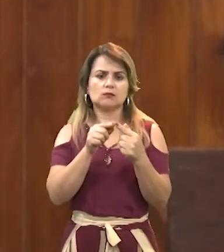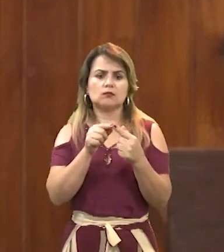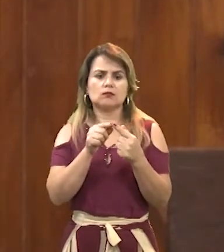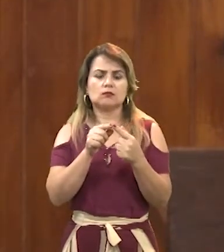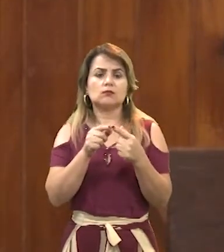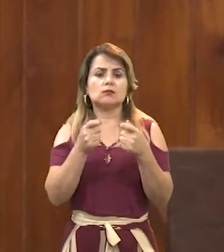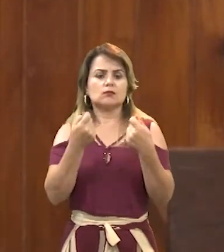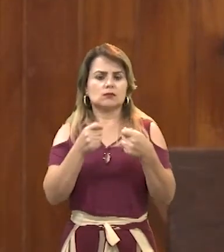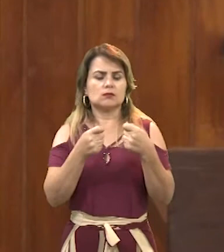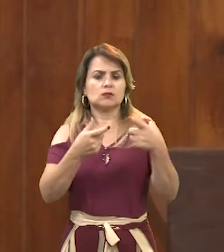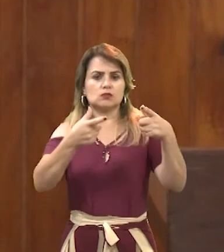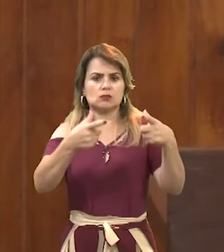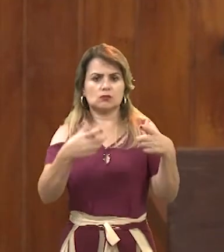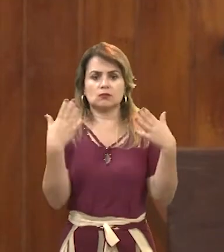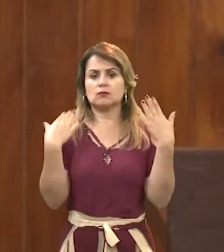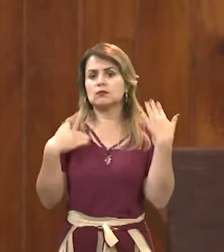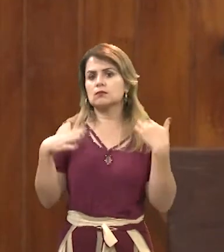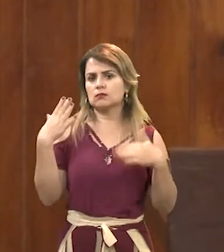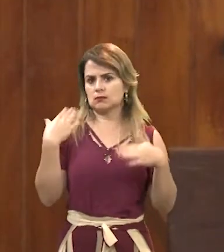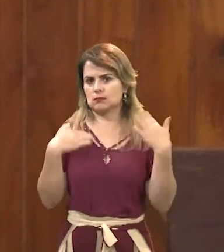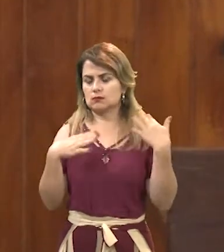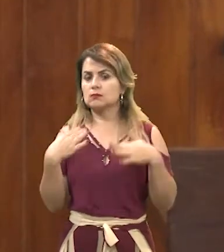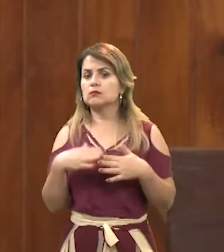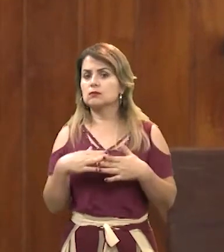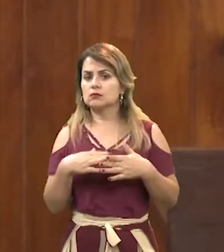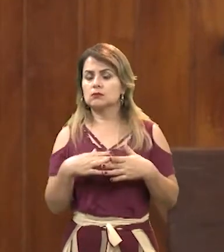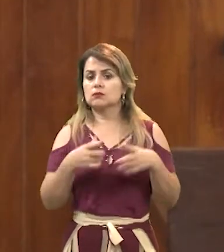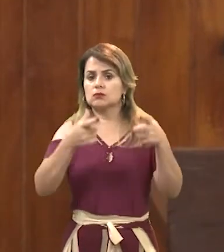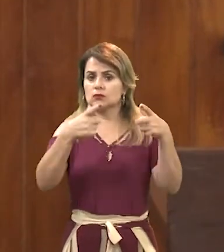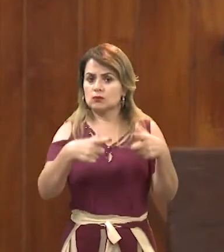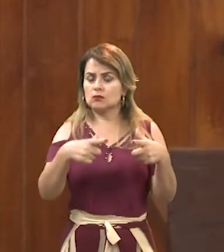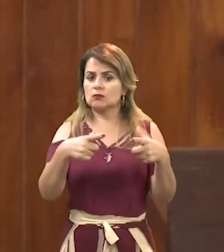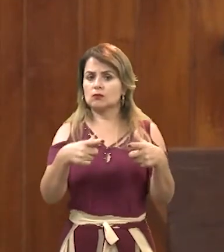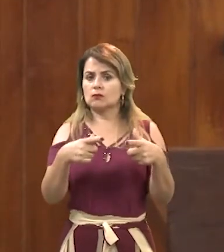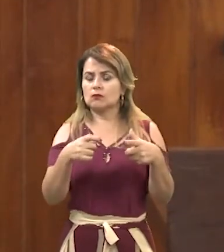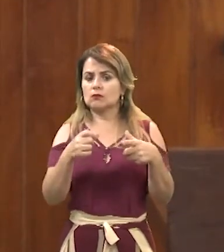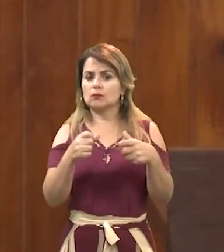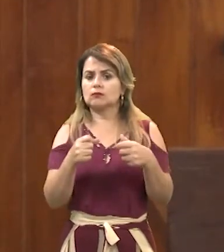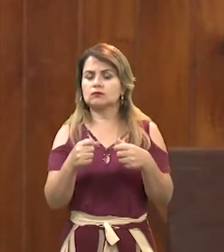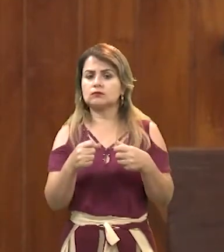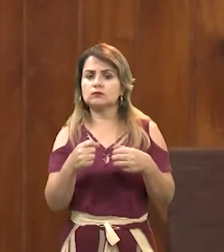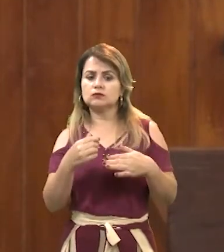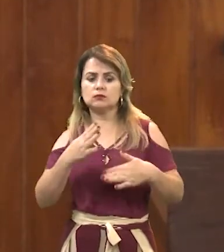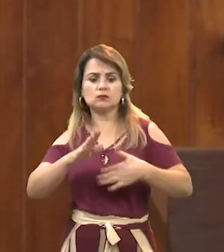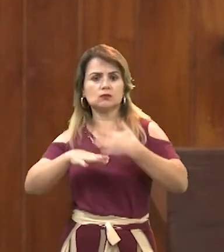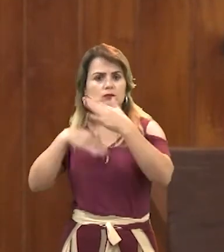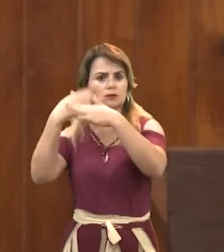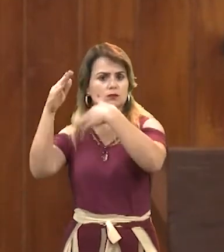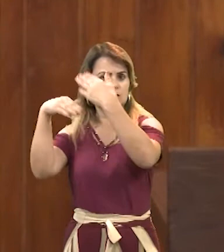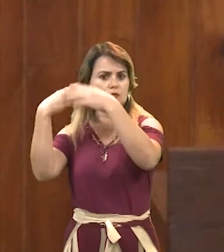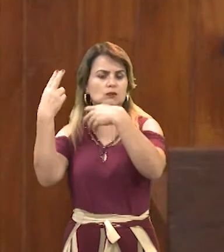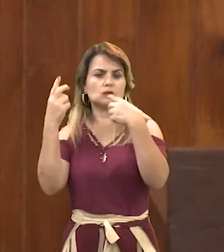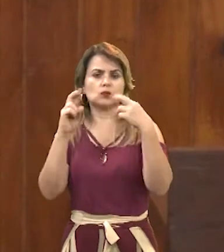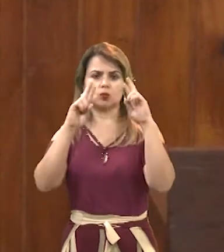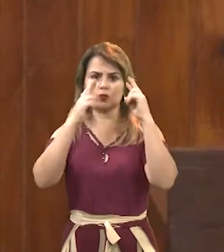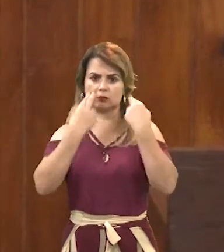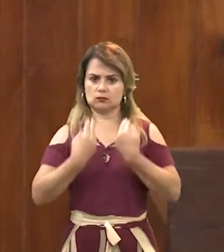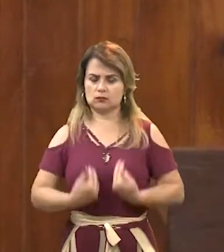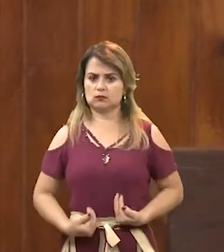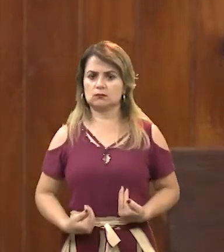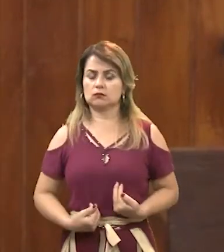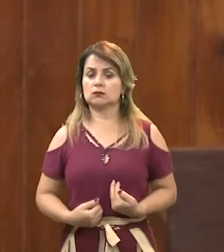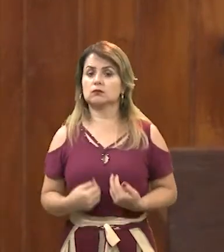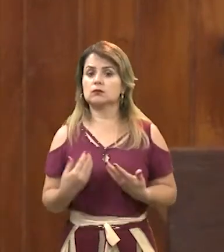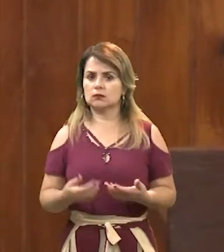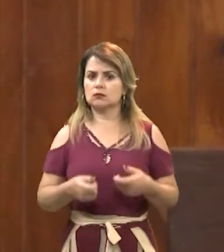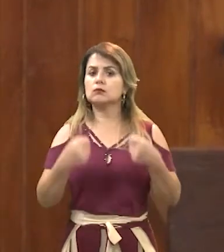que o lazer e o divertimento se constituem como partes inerentes da condição e do desenvolvimento humano, faz-se importante que o poder público